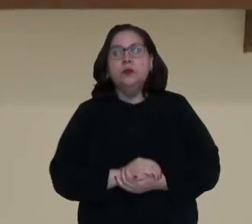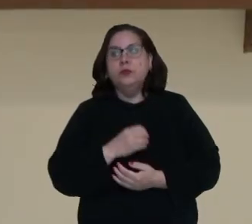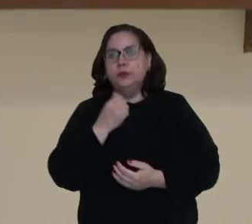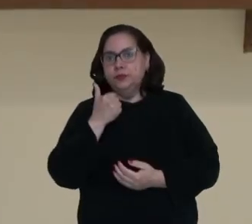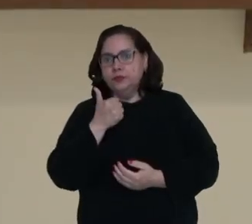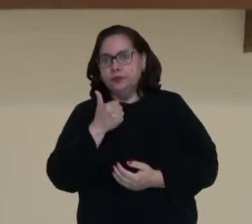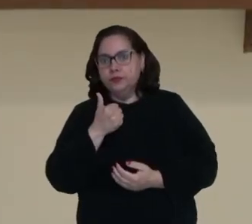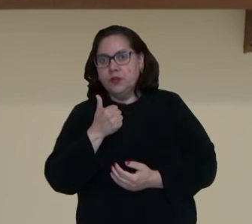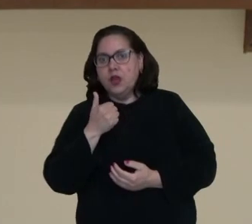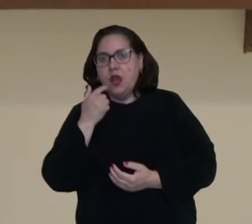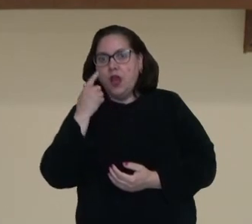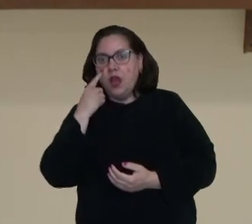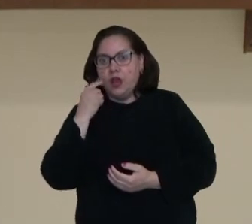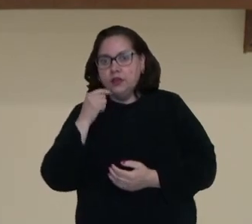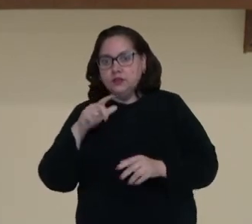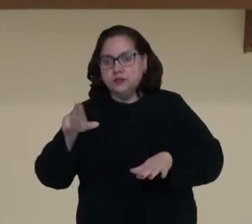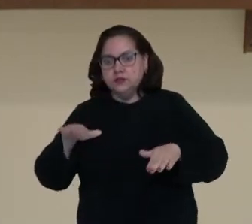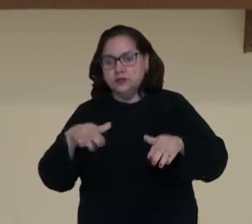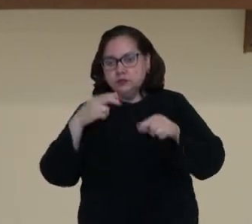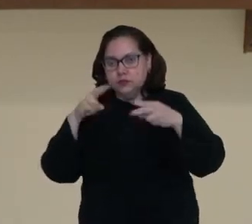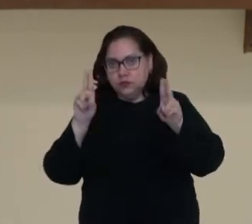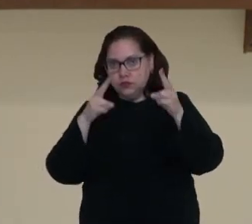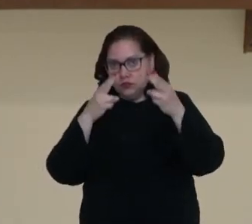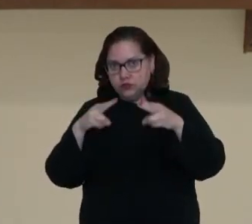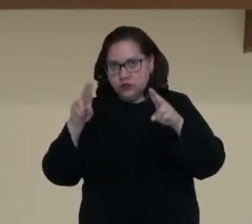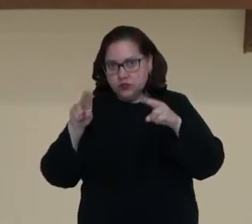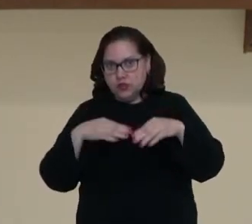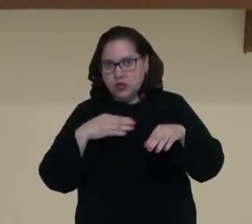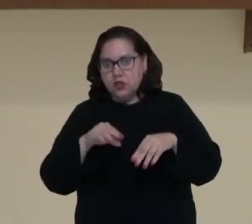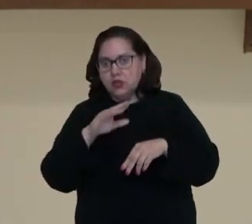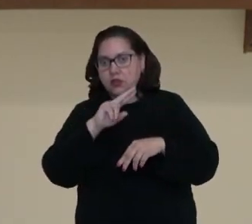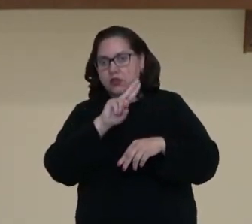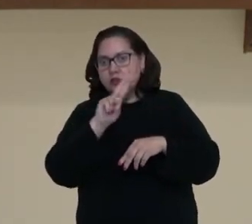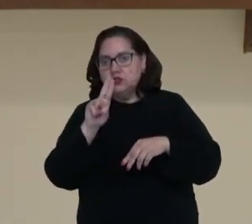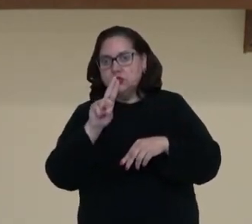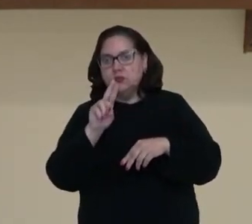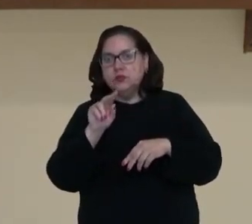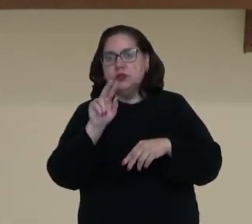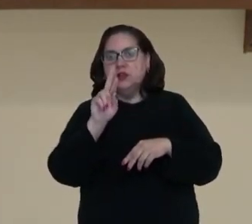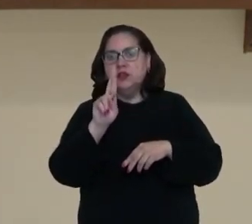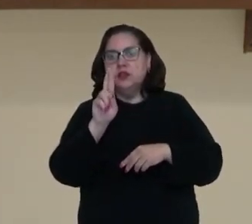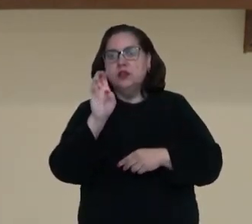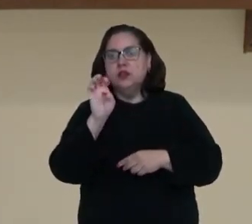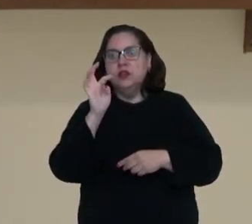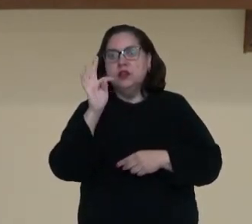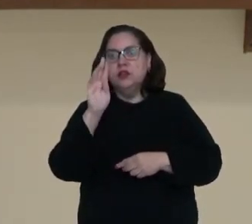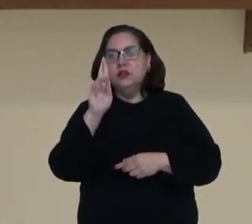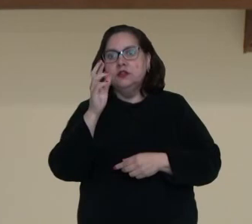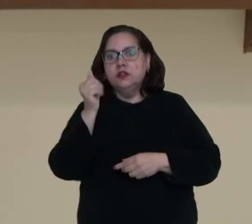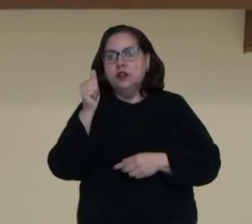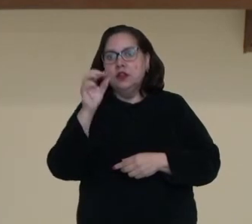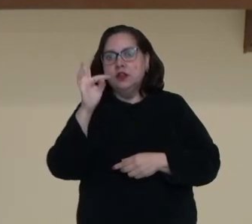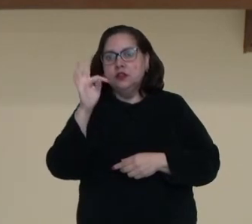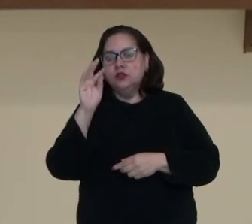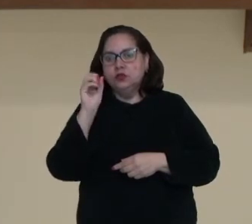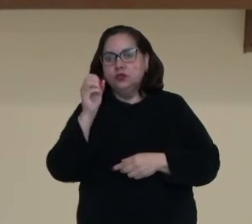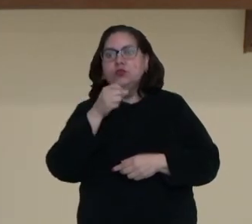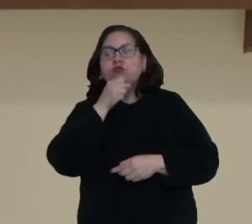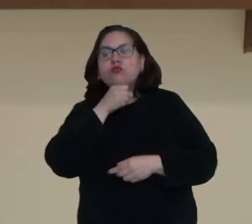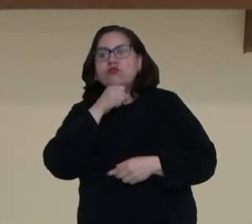Bom, pessoal, essa marchinha aqui, ela chama-se Retrato do Velho e ela faz parte de